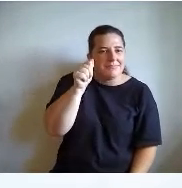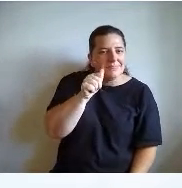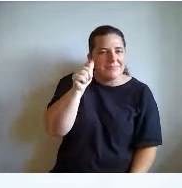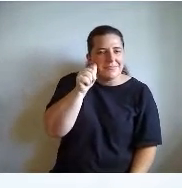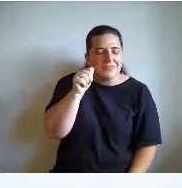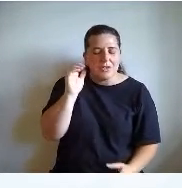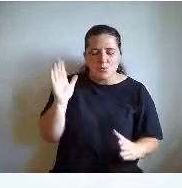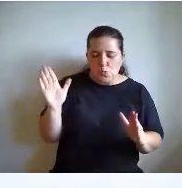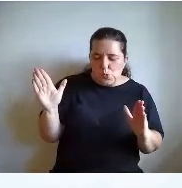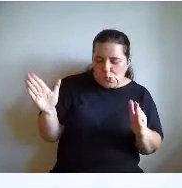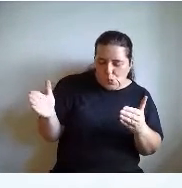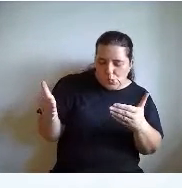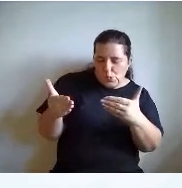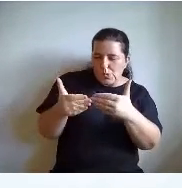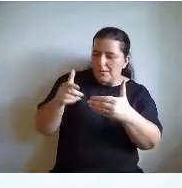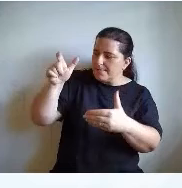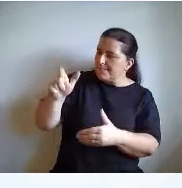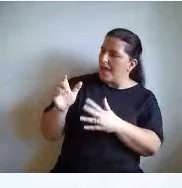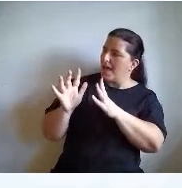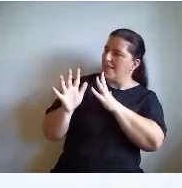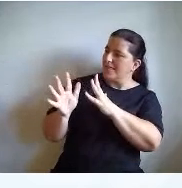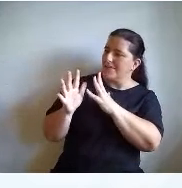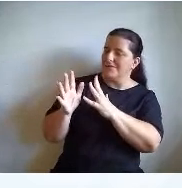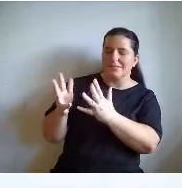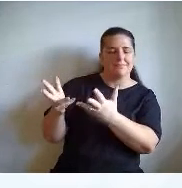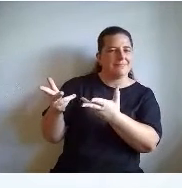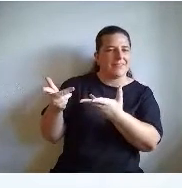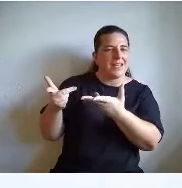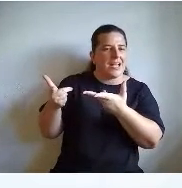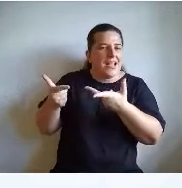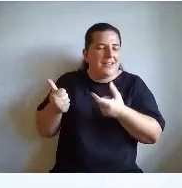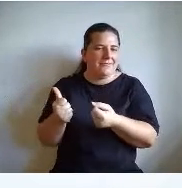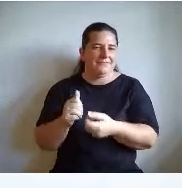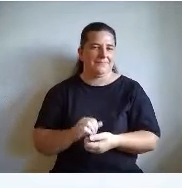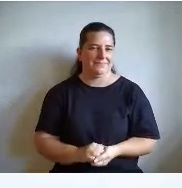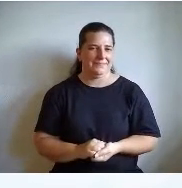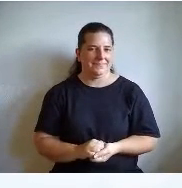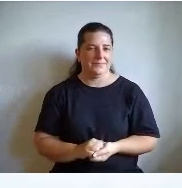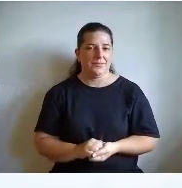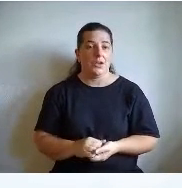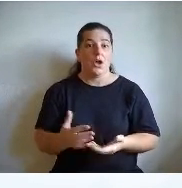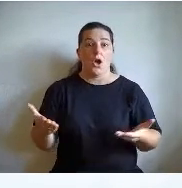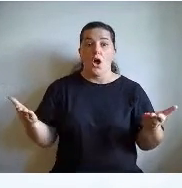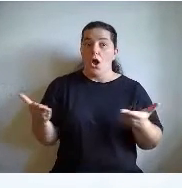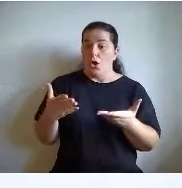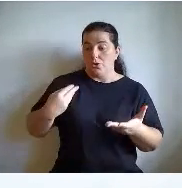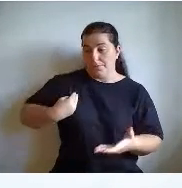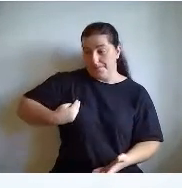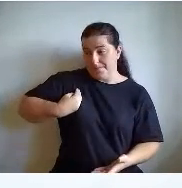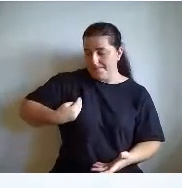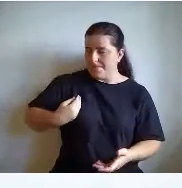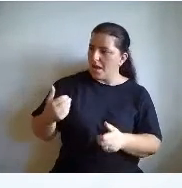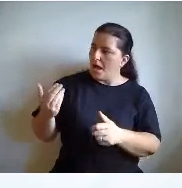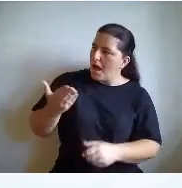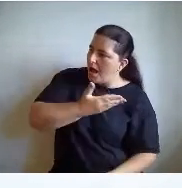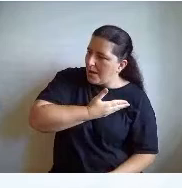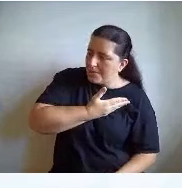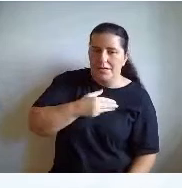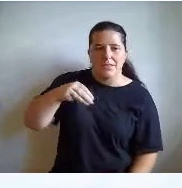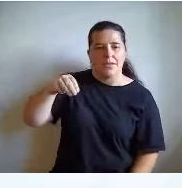semana com uma super entrevista. Nós estamos aqui hoje com a nossa, eu posso chamar de companheira, né, e amiga, Mônica